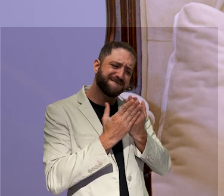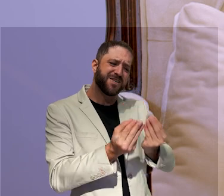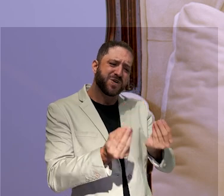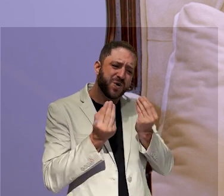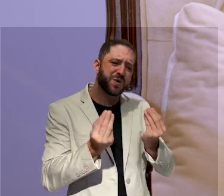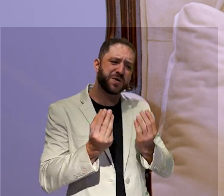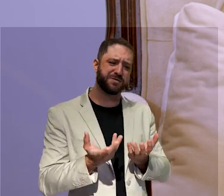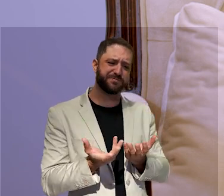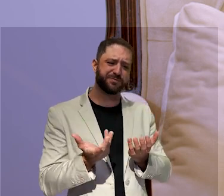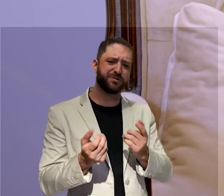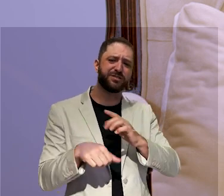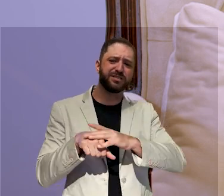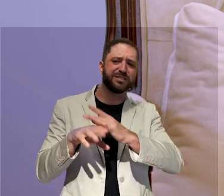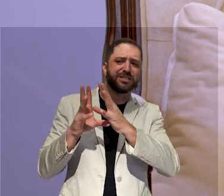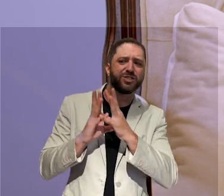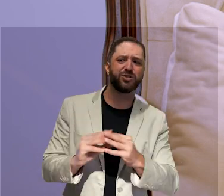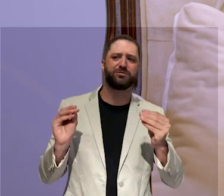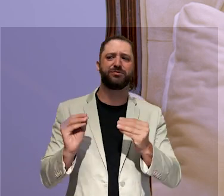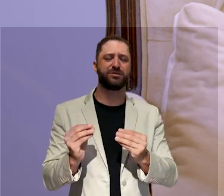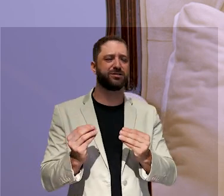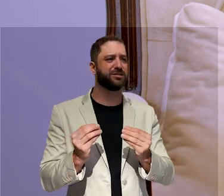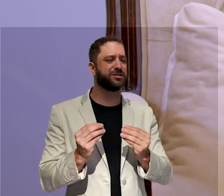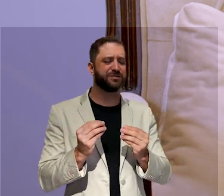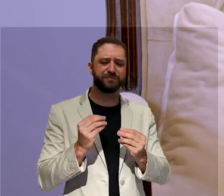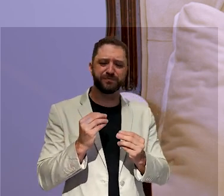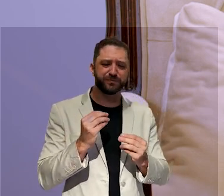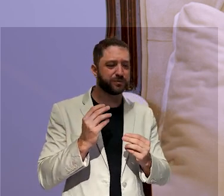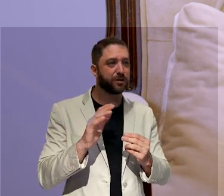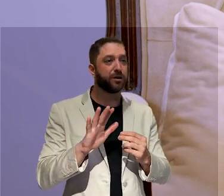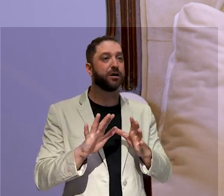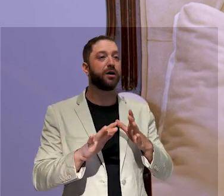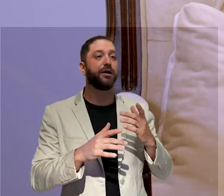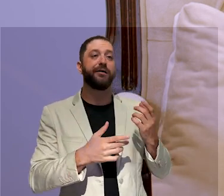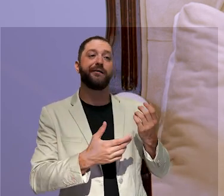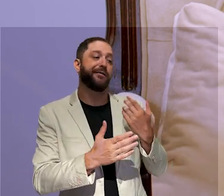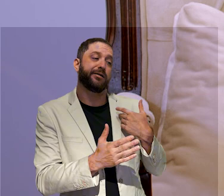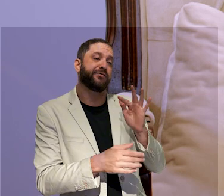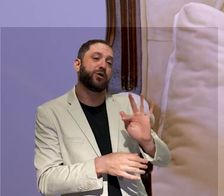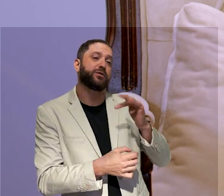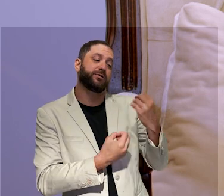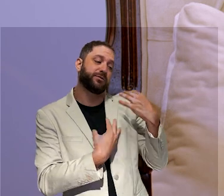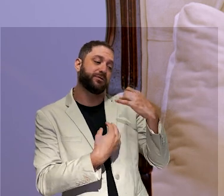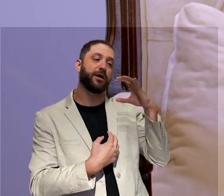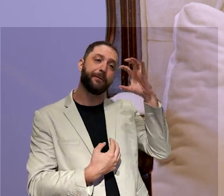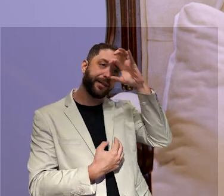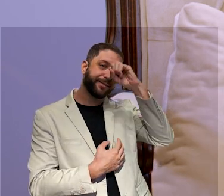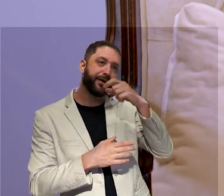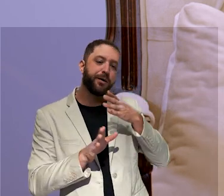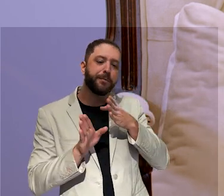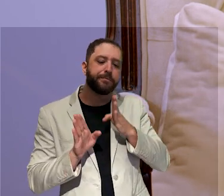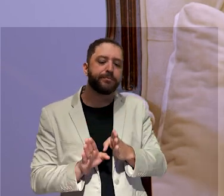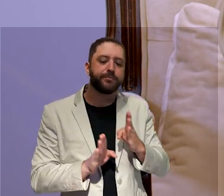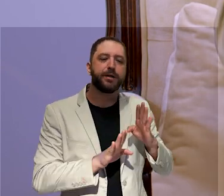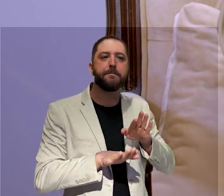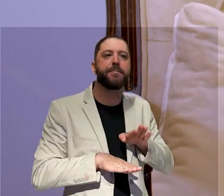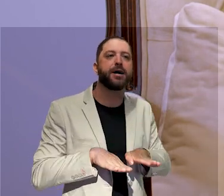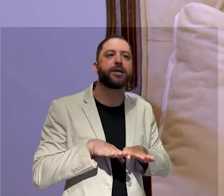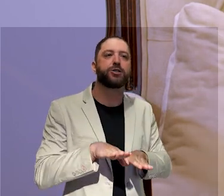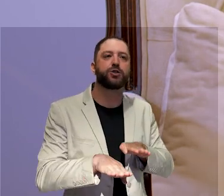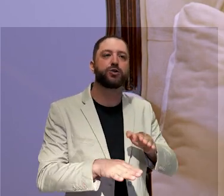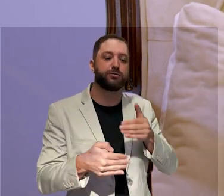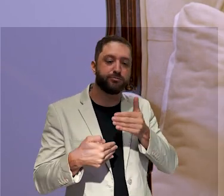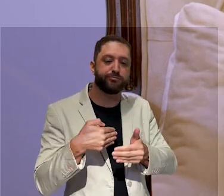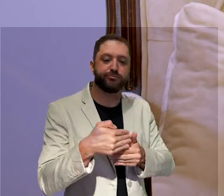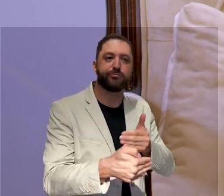de mim e eu falava, puxa, eu não quero dizer isso que me ensinaram, mas o que me ensinaram é, claro, tem um protocolo, mas